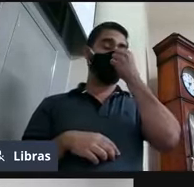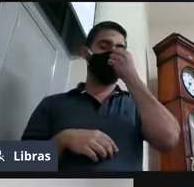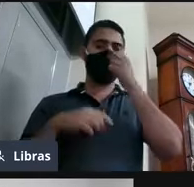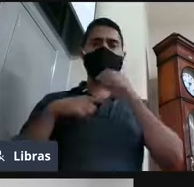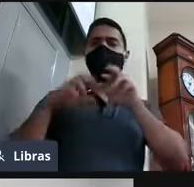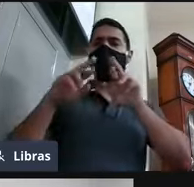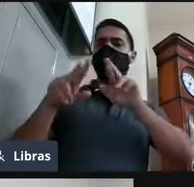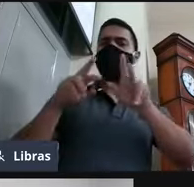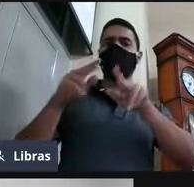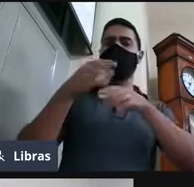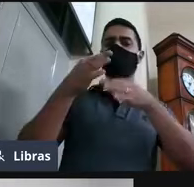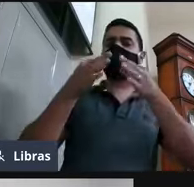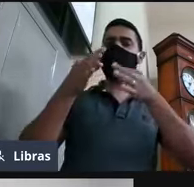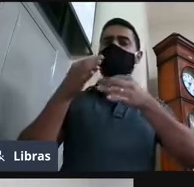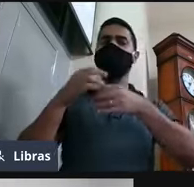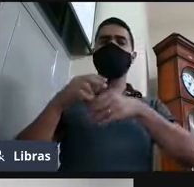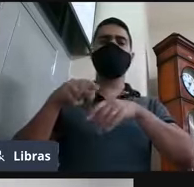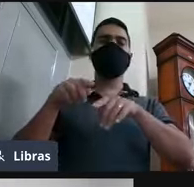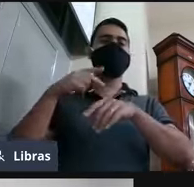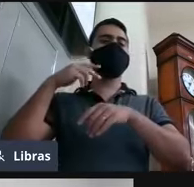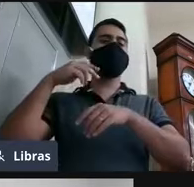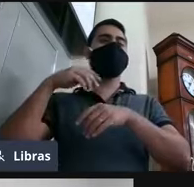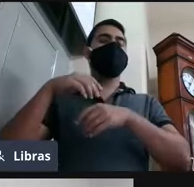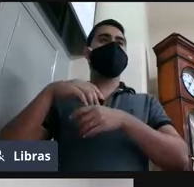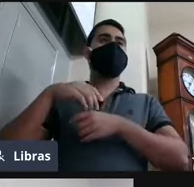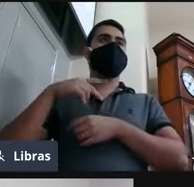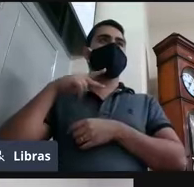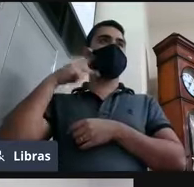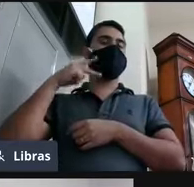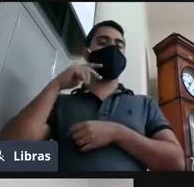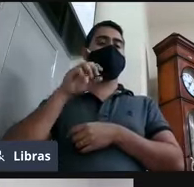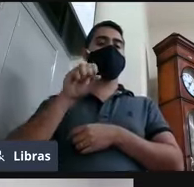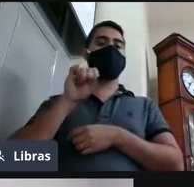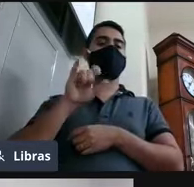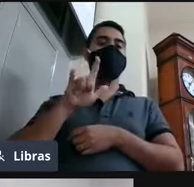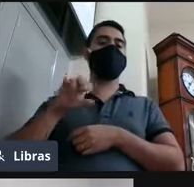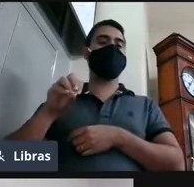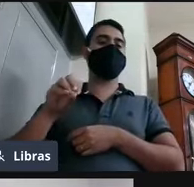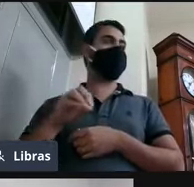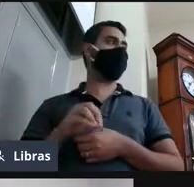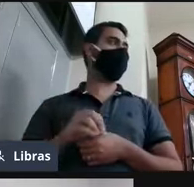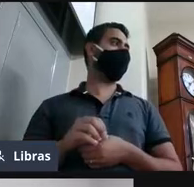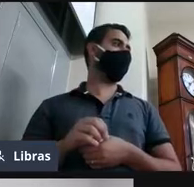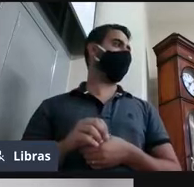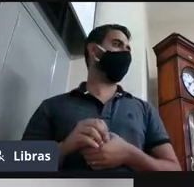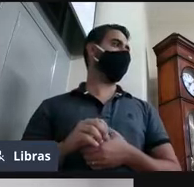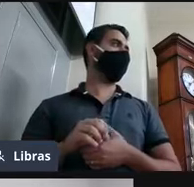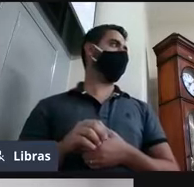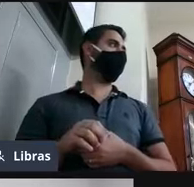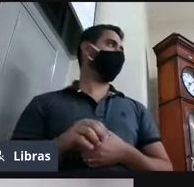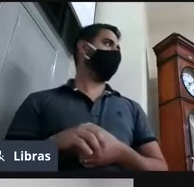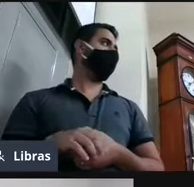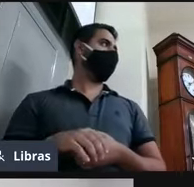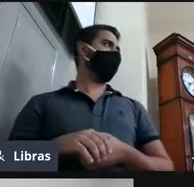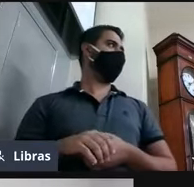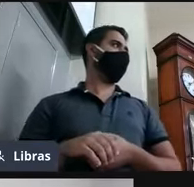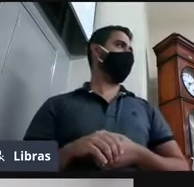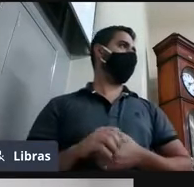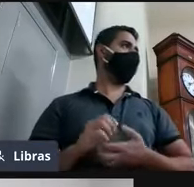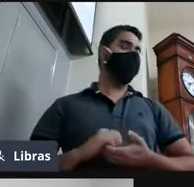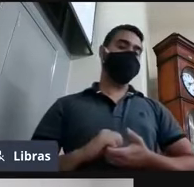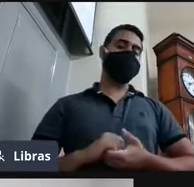Graça, no voto do vereador Marquinho, aí eu acho que aí é uma questão dos vereadores, e aí o vereador Marquinho fica